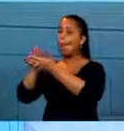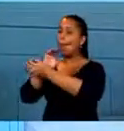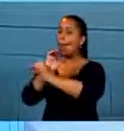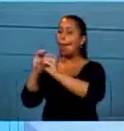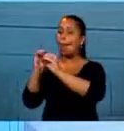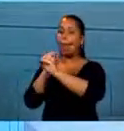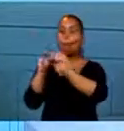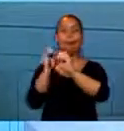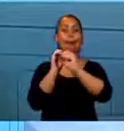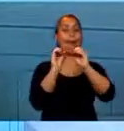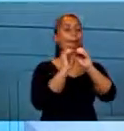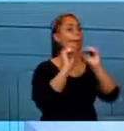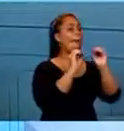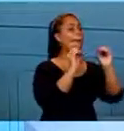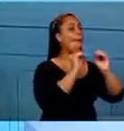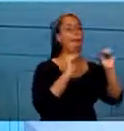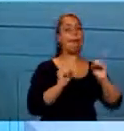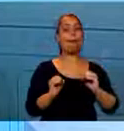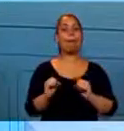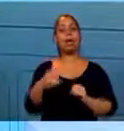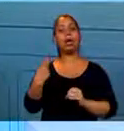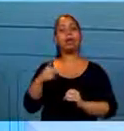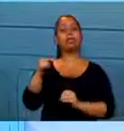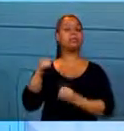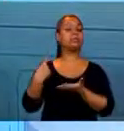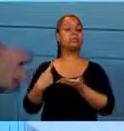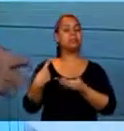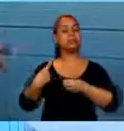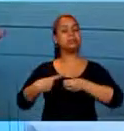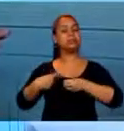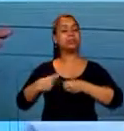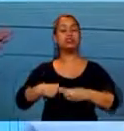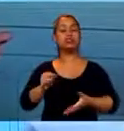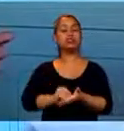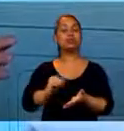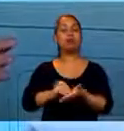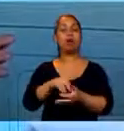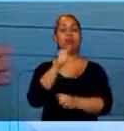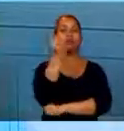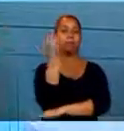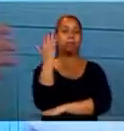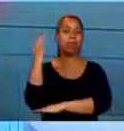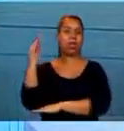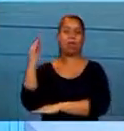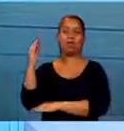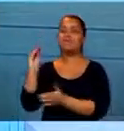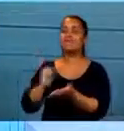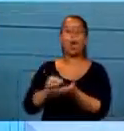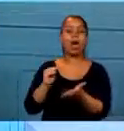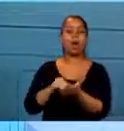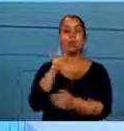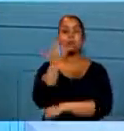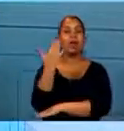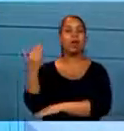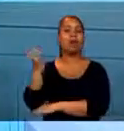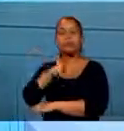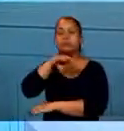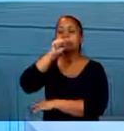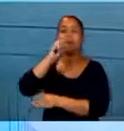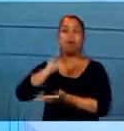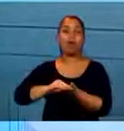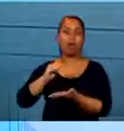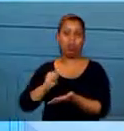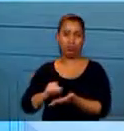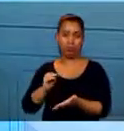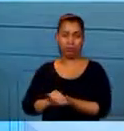cidade carece de arborização, carece de praças. A gente tem advogado